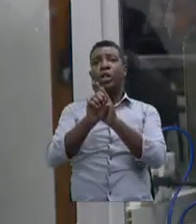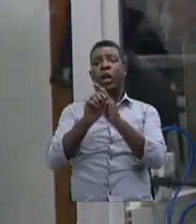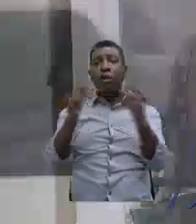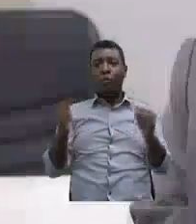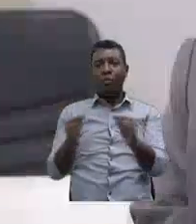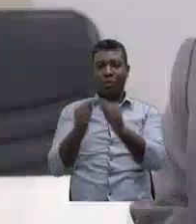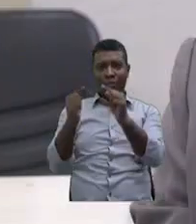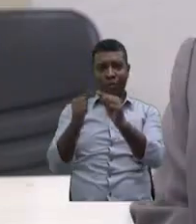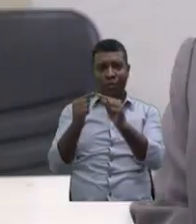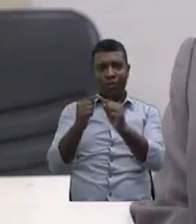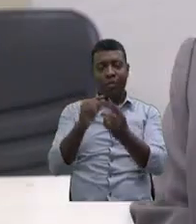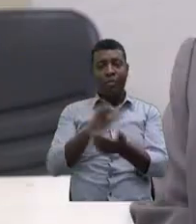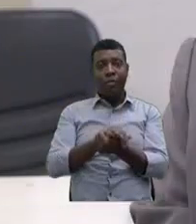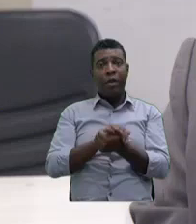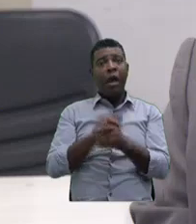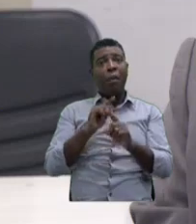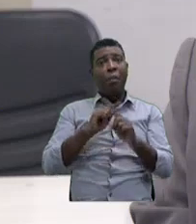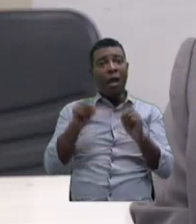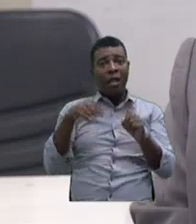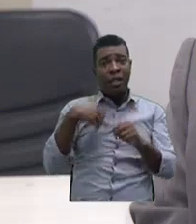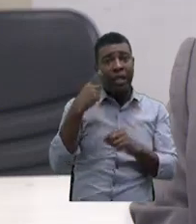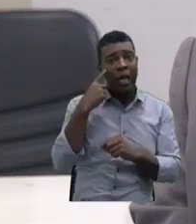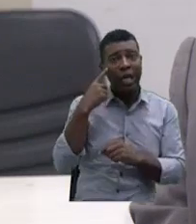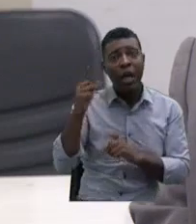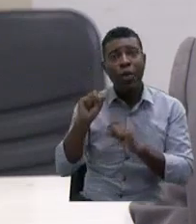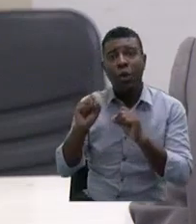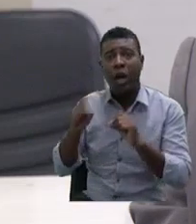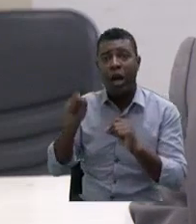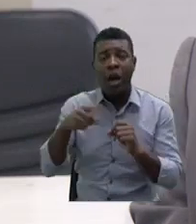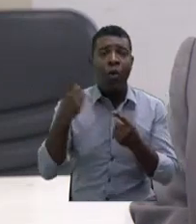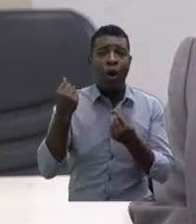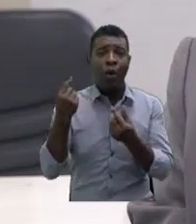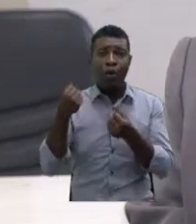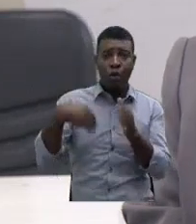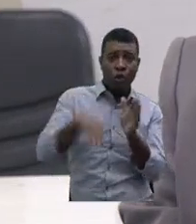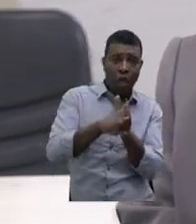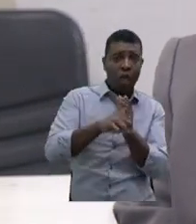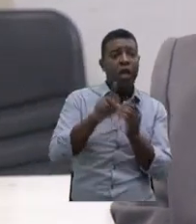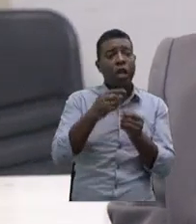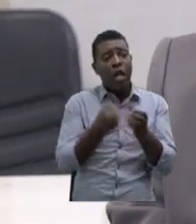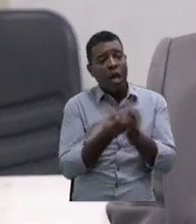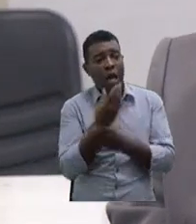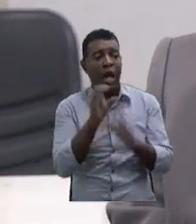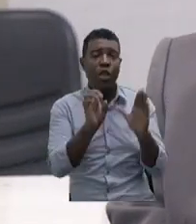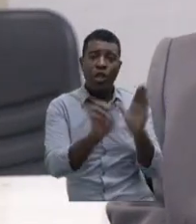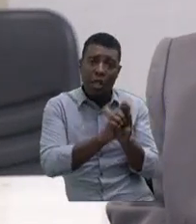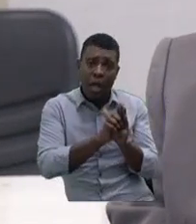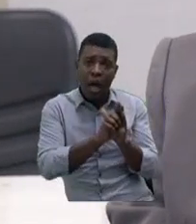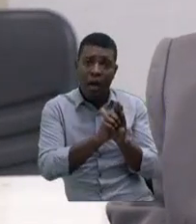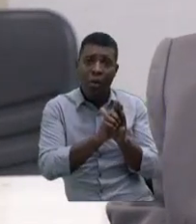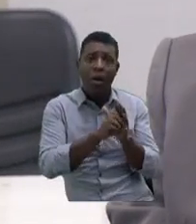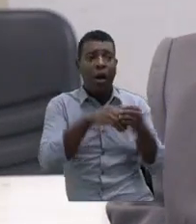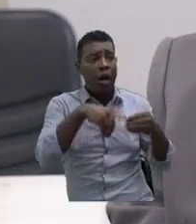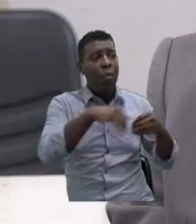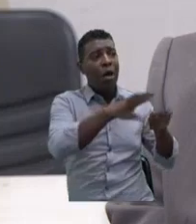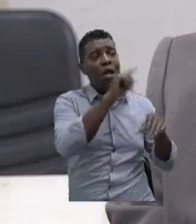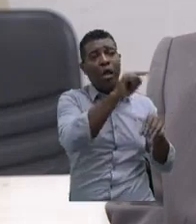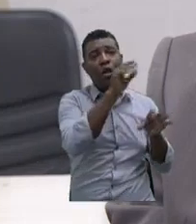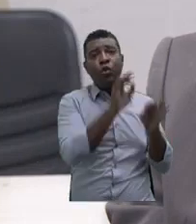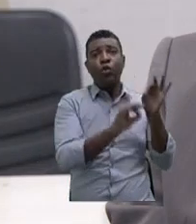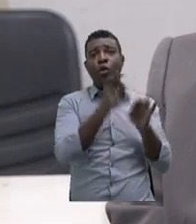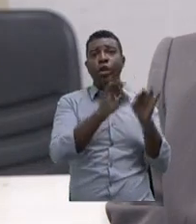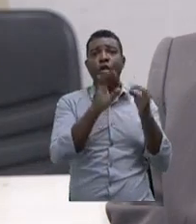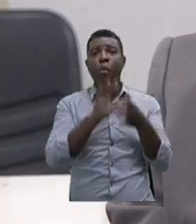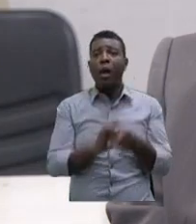a ideia, os recursos chegam, a gente elabora os editais e a gente manda para o jurídico para liberar